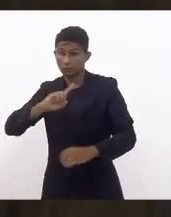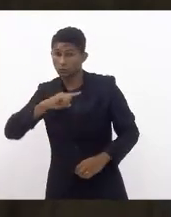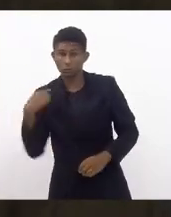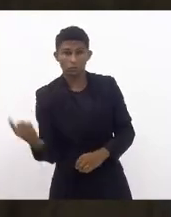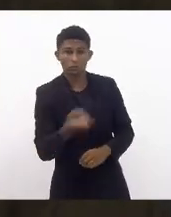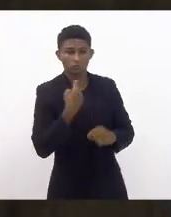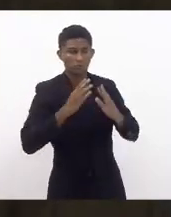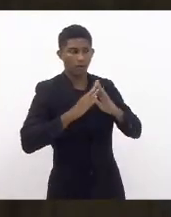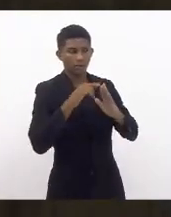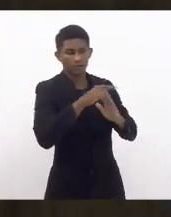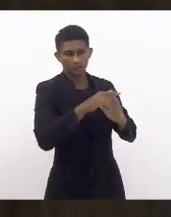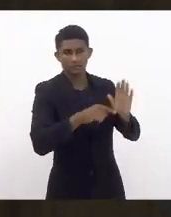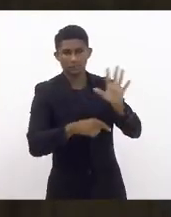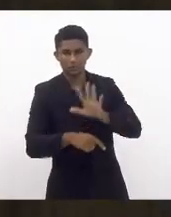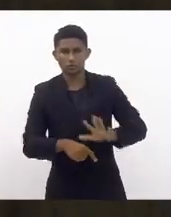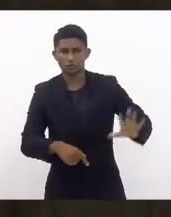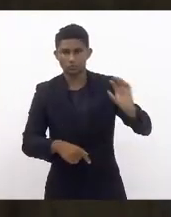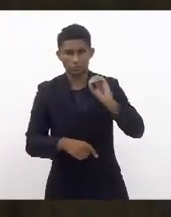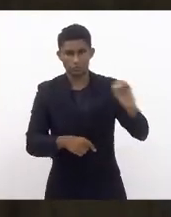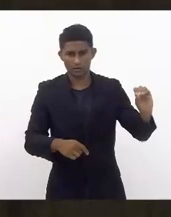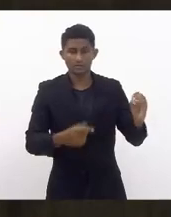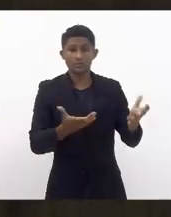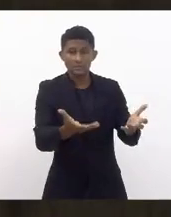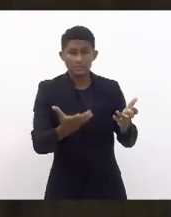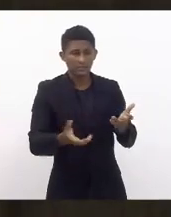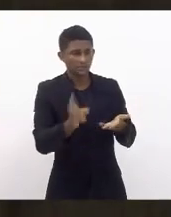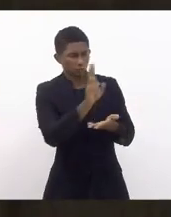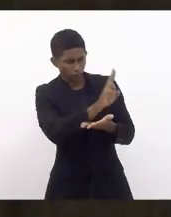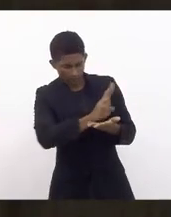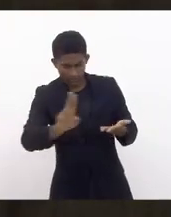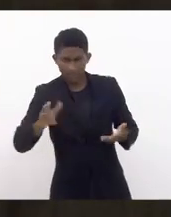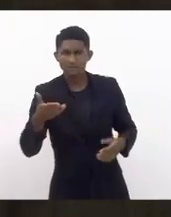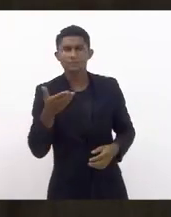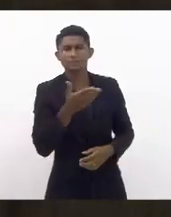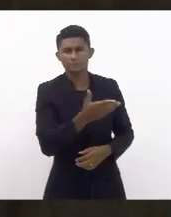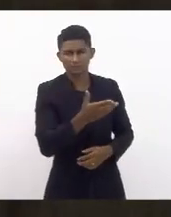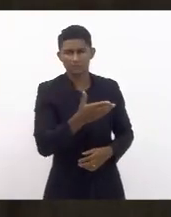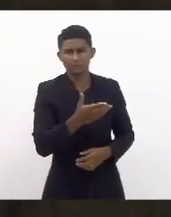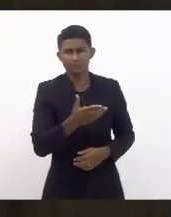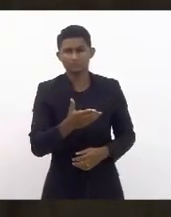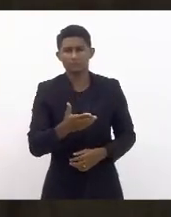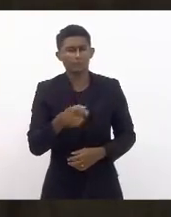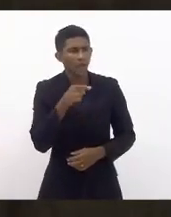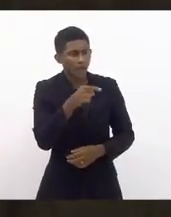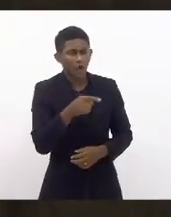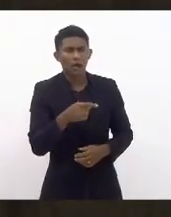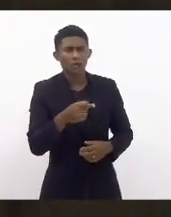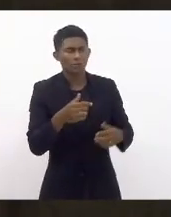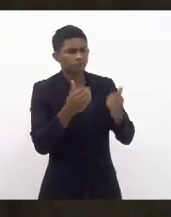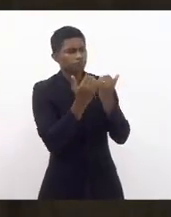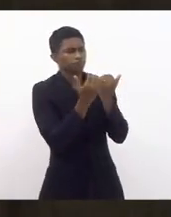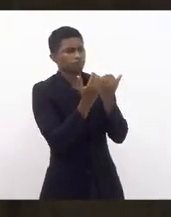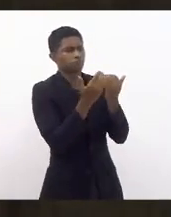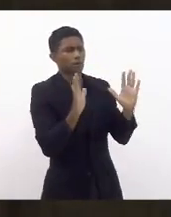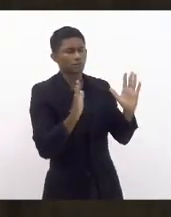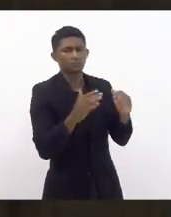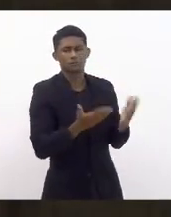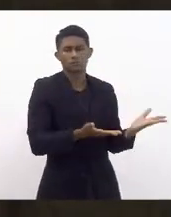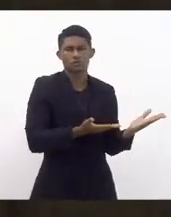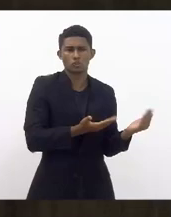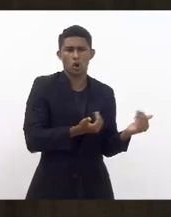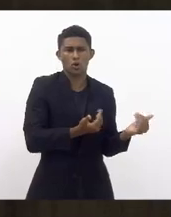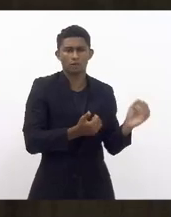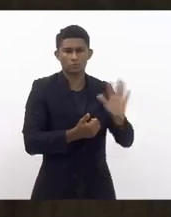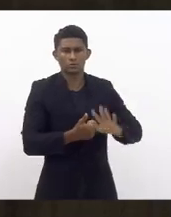região, nós queríamos sim uma universidade que tivesse pujança, que desse oportunidade aos jovens da Zona Oeste de cursar